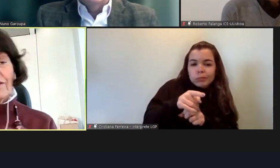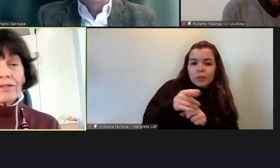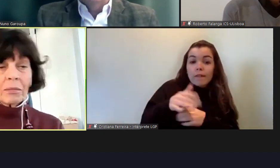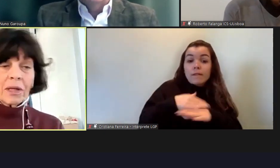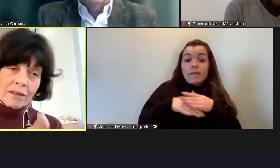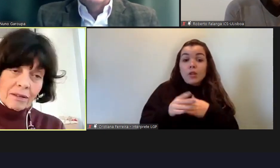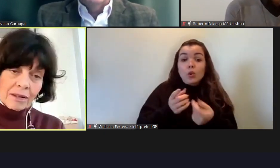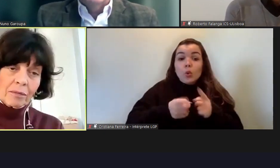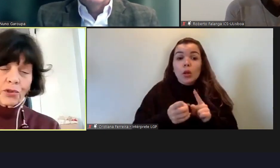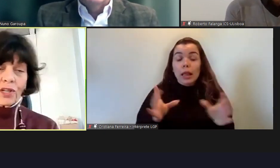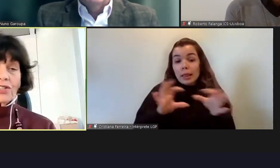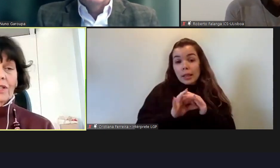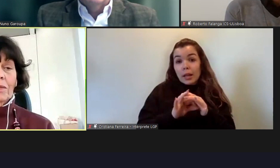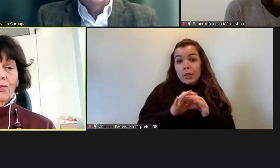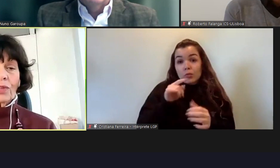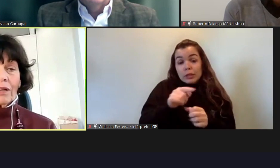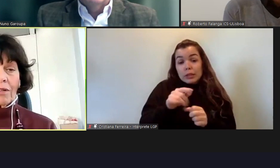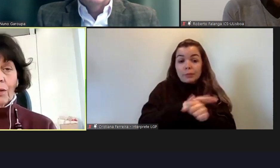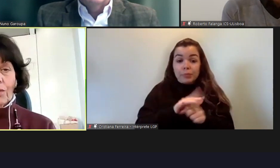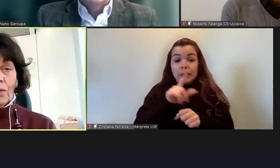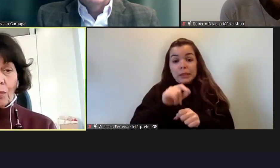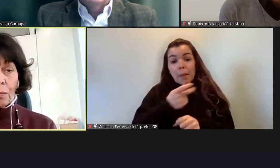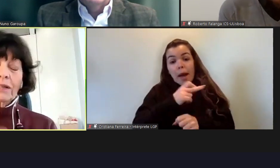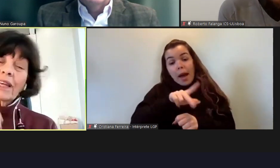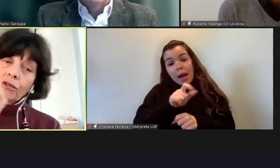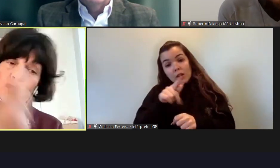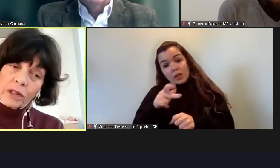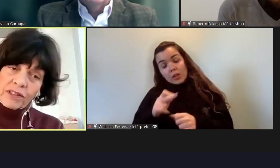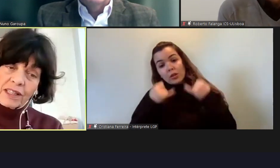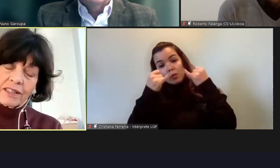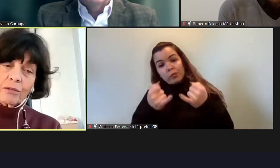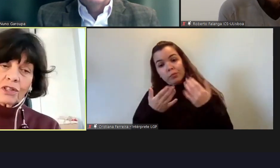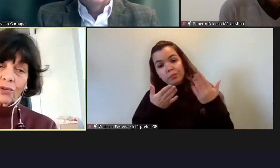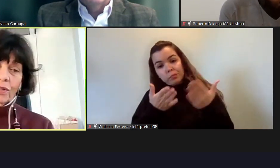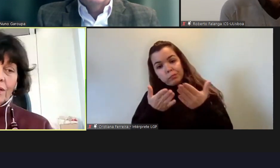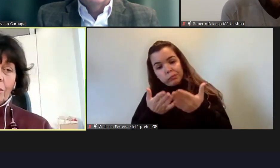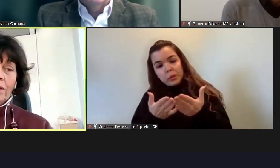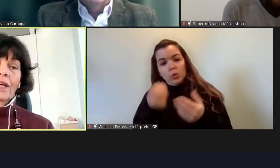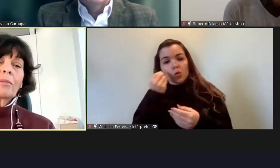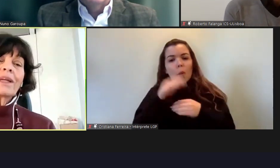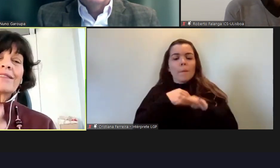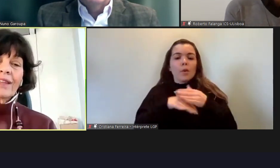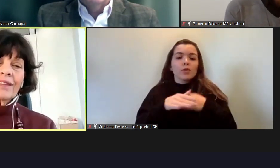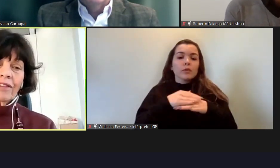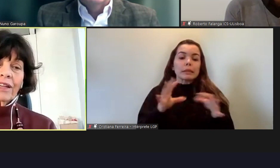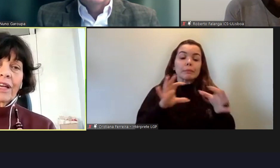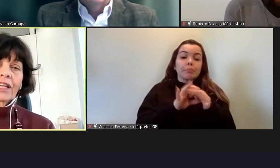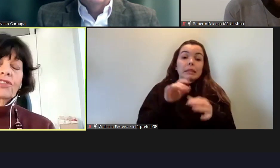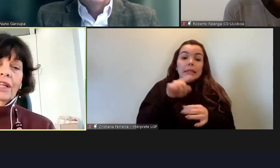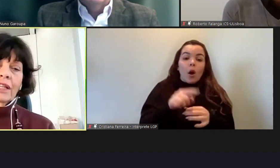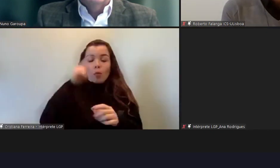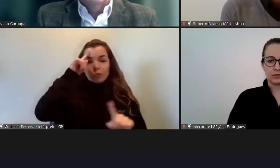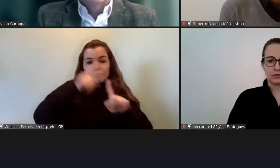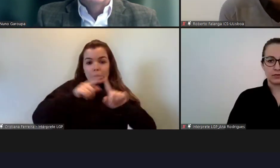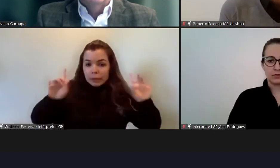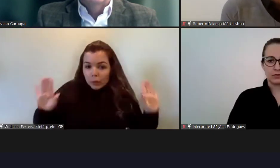se efetivamente, e depois a Ângela também juntará qualquer coisa, e o Roberto, o que se pode fazer em relação a isto concretamente, para incentivar este